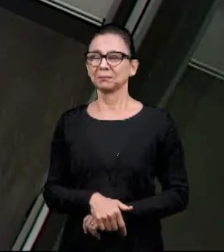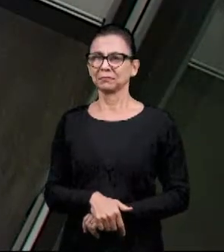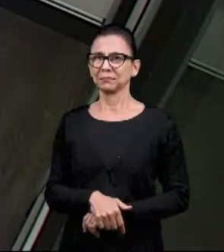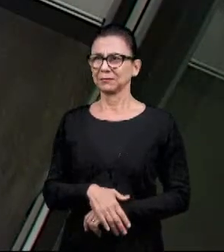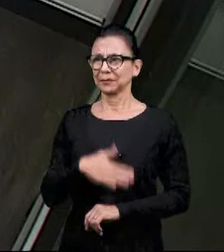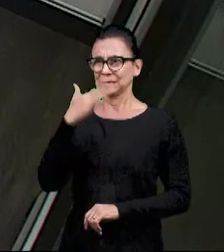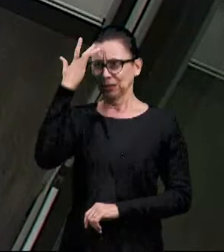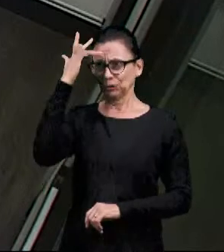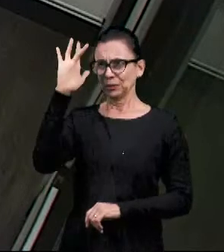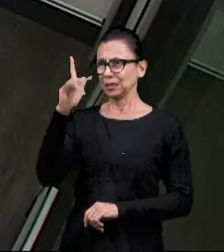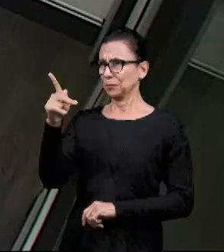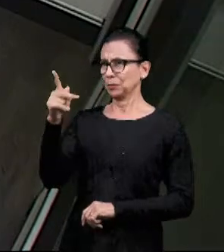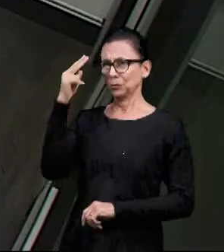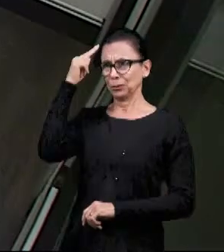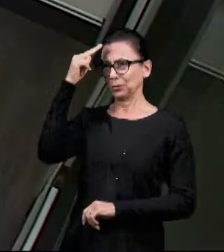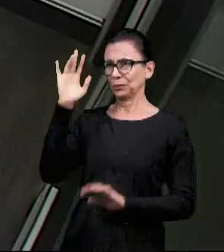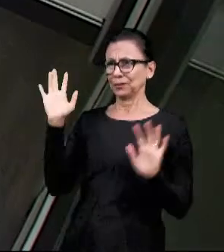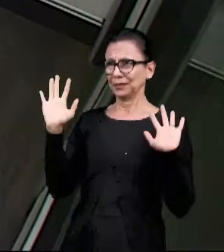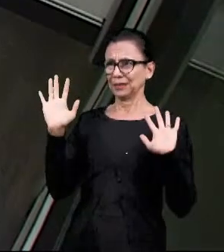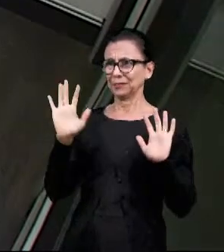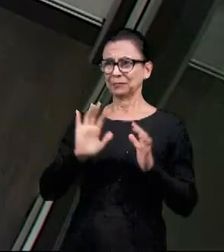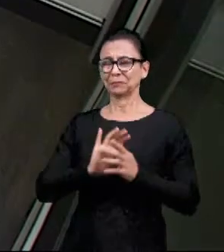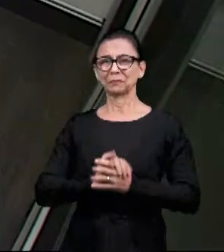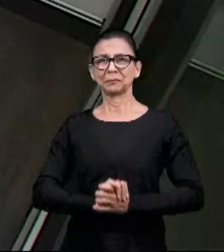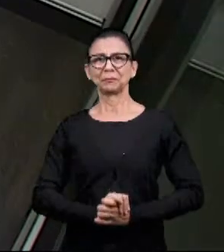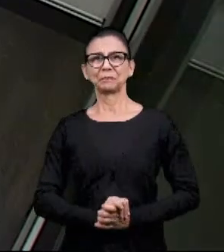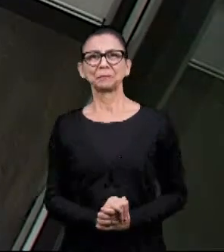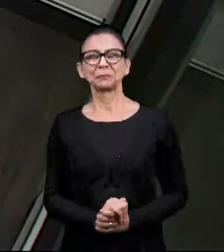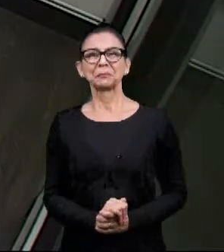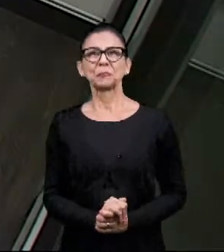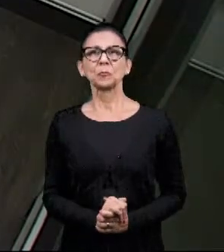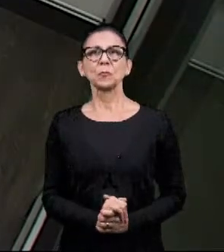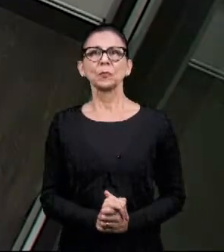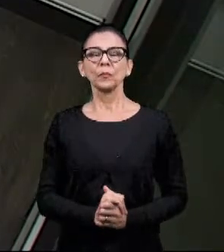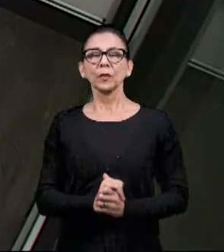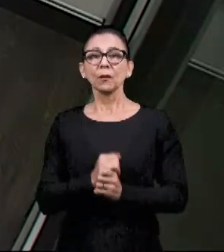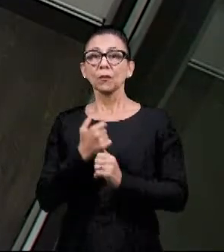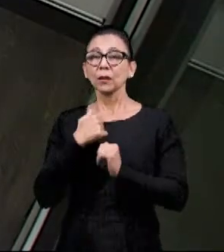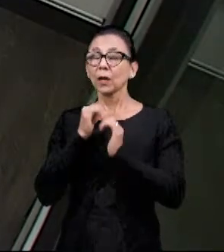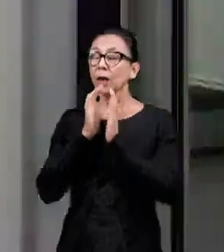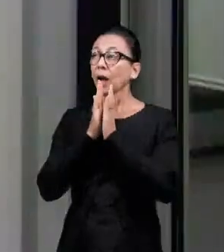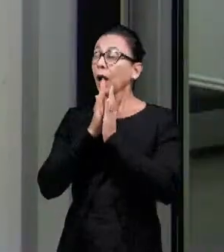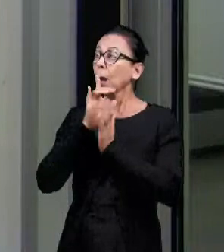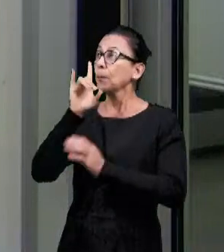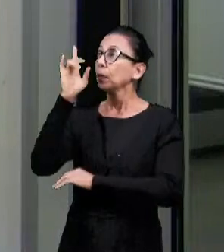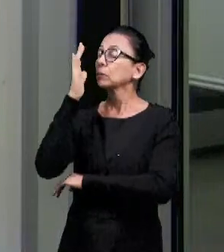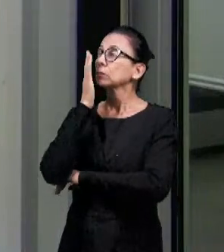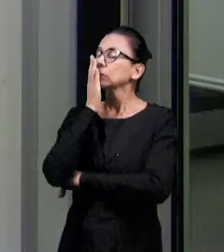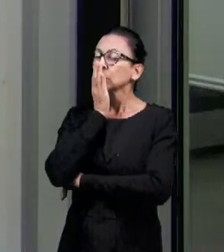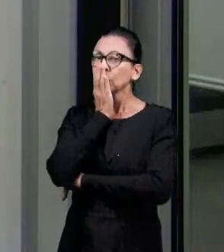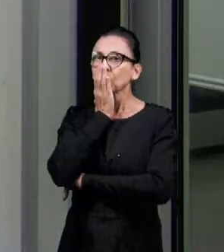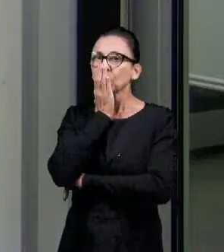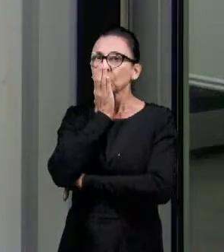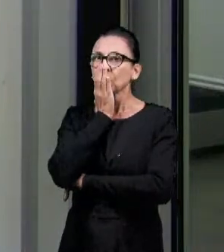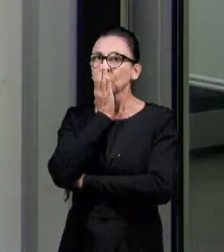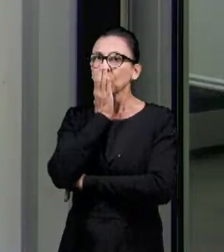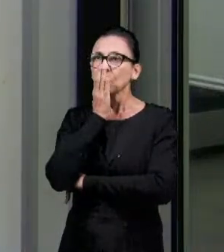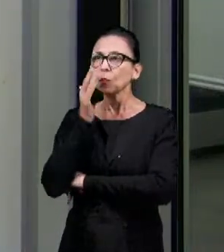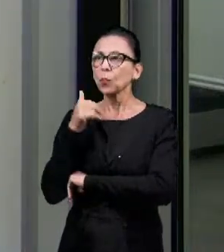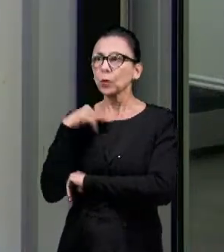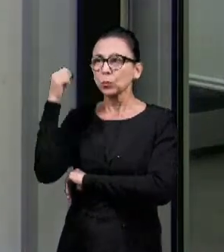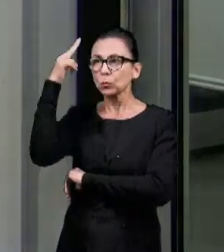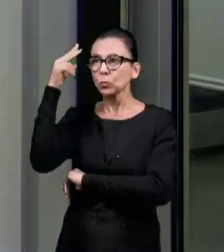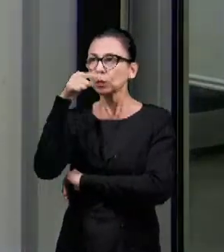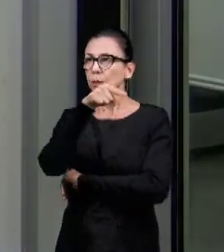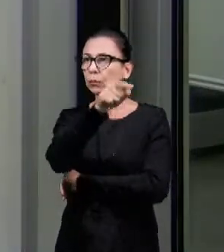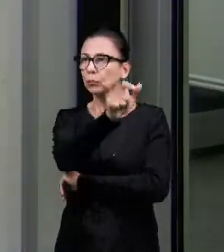era ele. Rapaz, tomei um impacto. O homem do sonho, meu Deus. Aí, eu